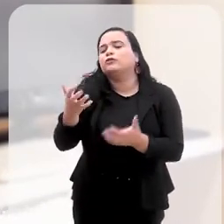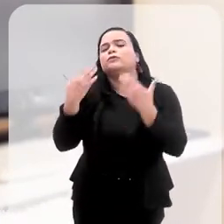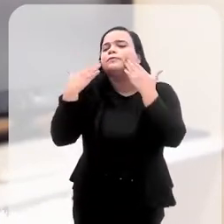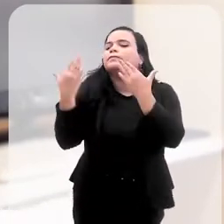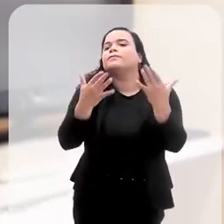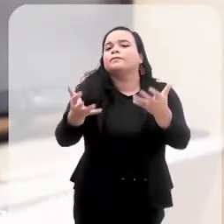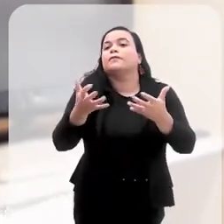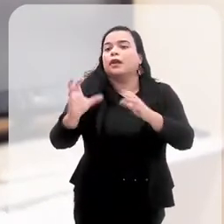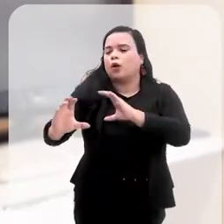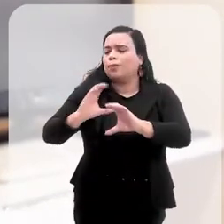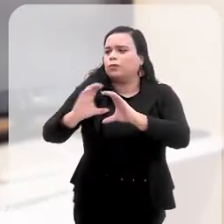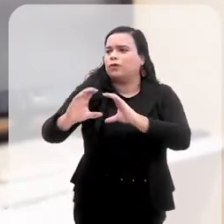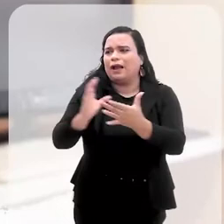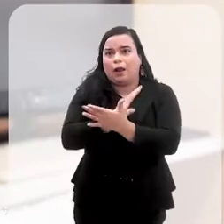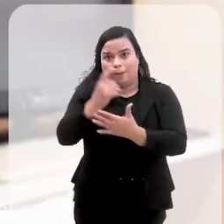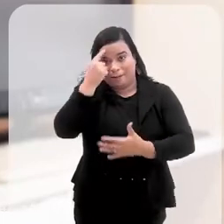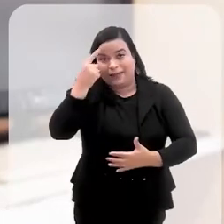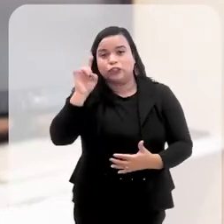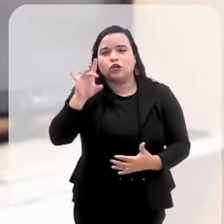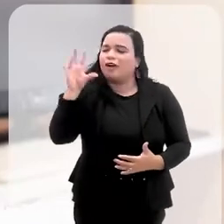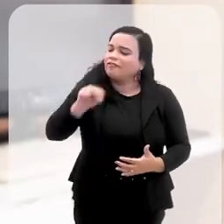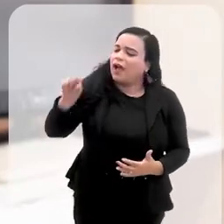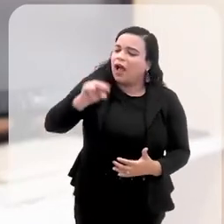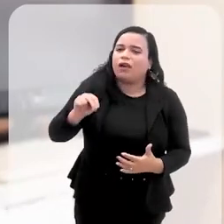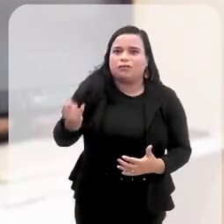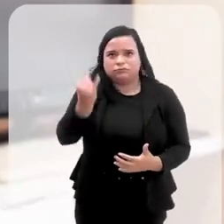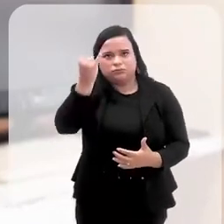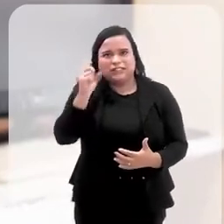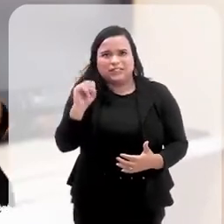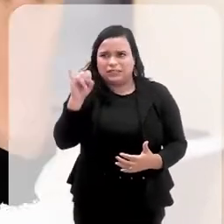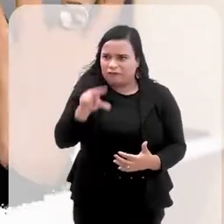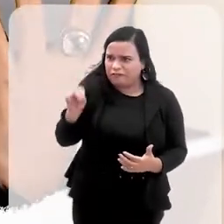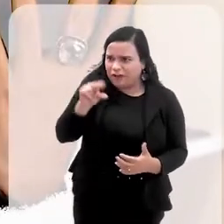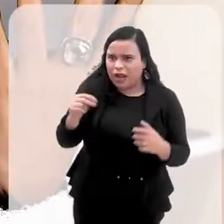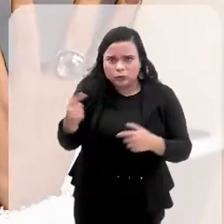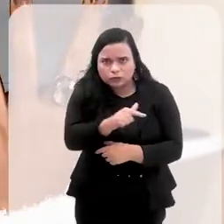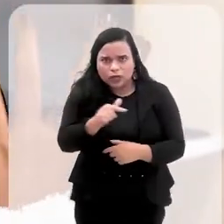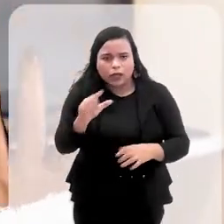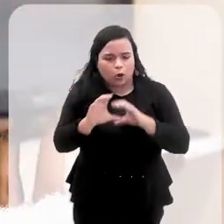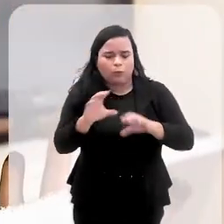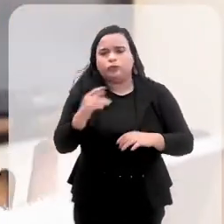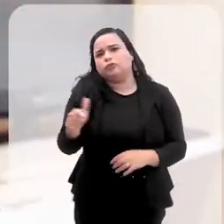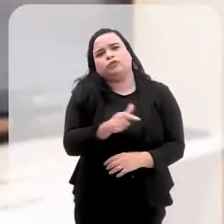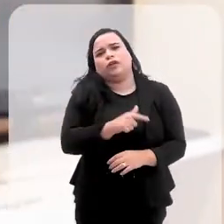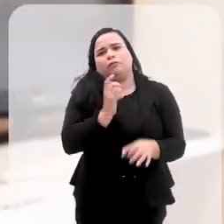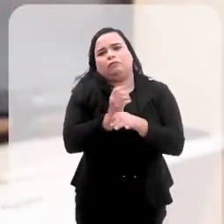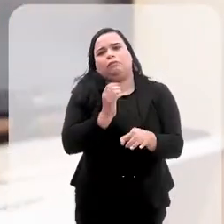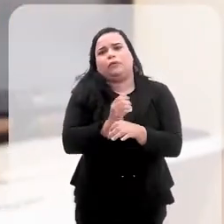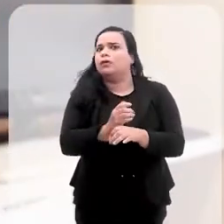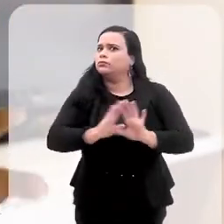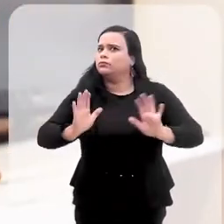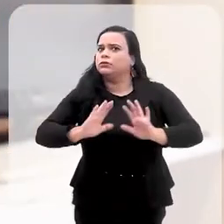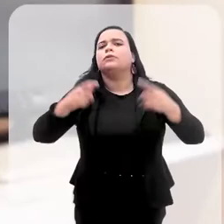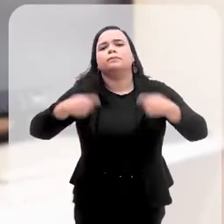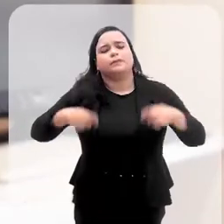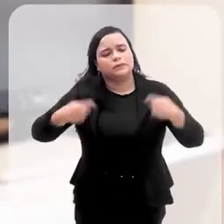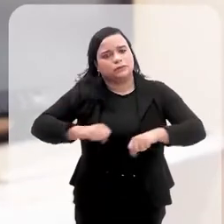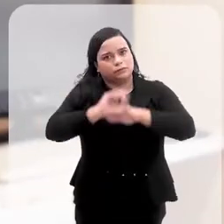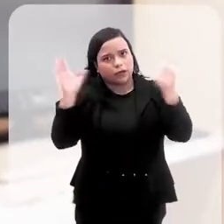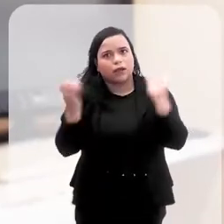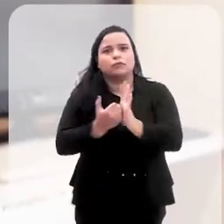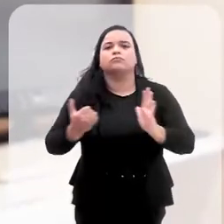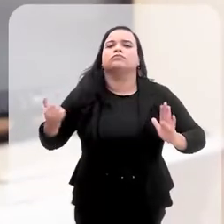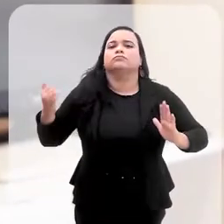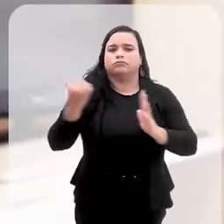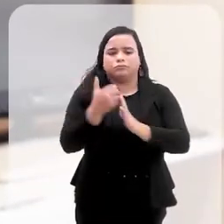fala. Se não Sim. fala, não se comunica. E a gente precisa ampliar, né, a nossa visão. A gente se comunica com as mãos, a gente se